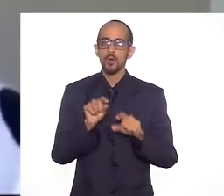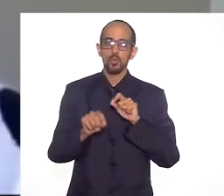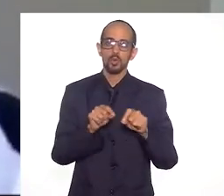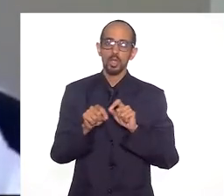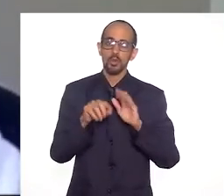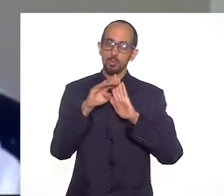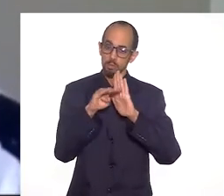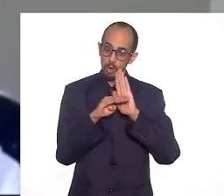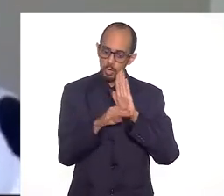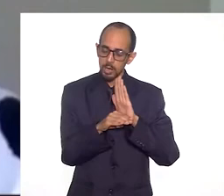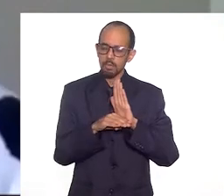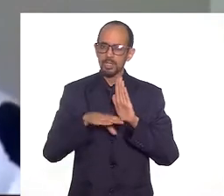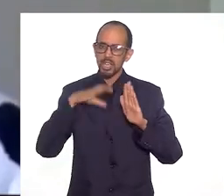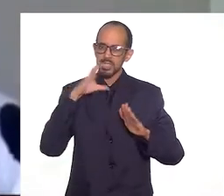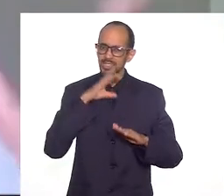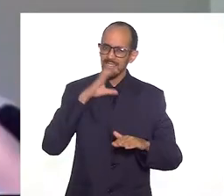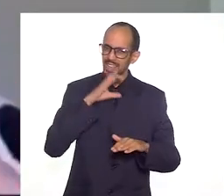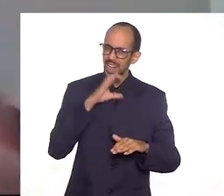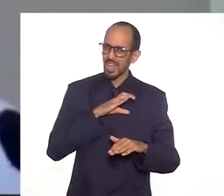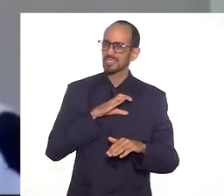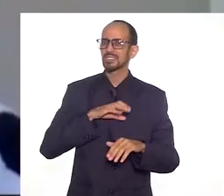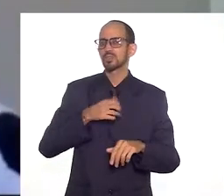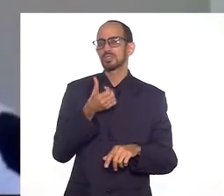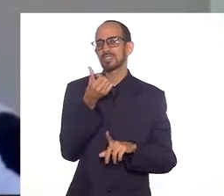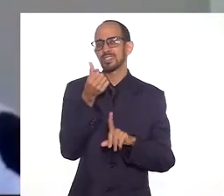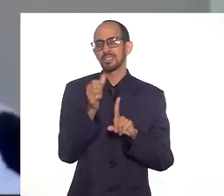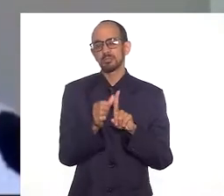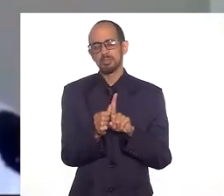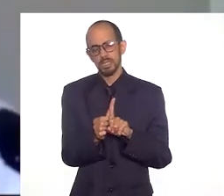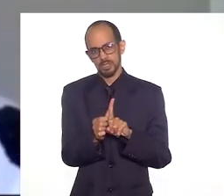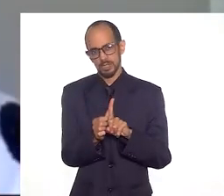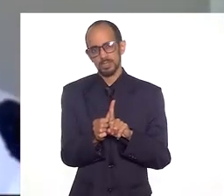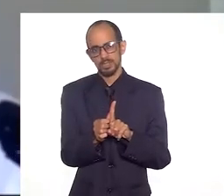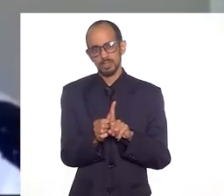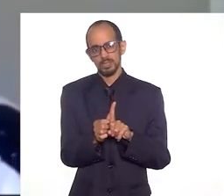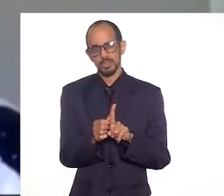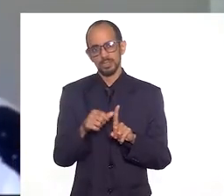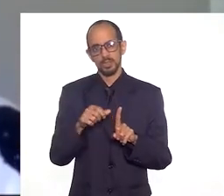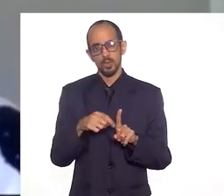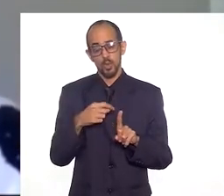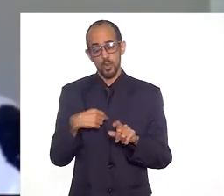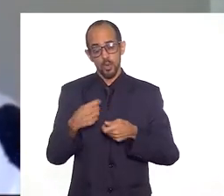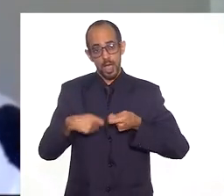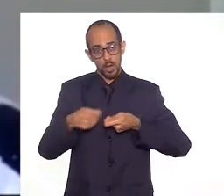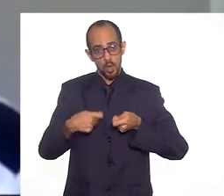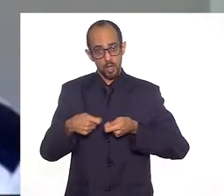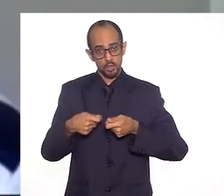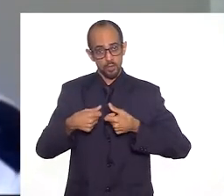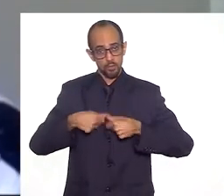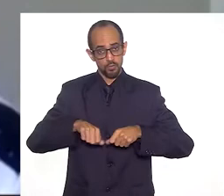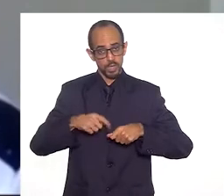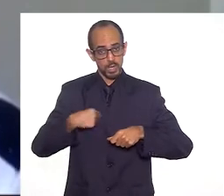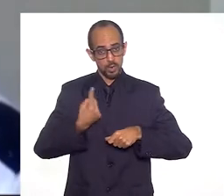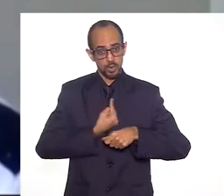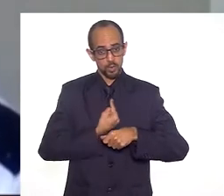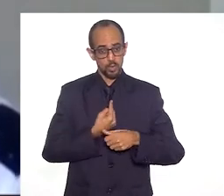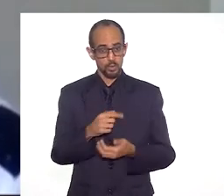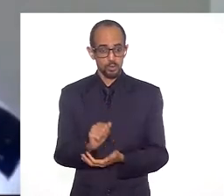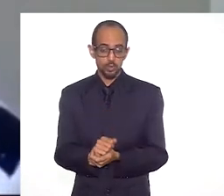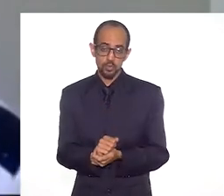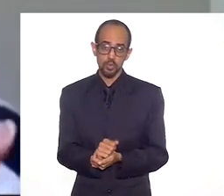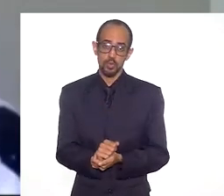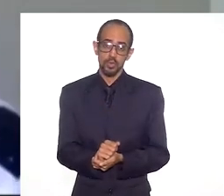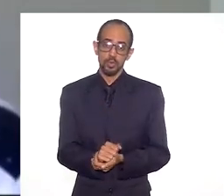programa de aceleração que tem uma duração de 6 meses, né? O negócio fica com a gente nesse